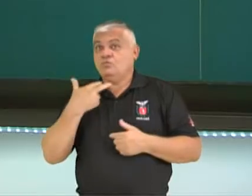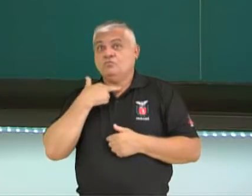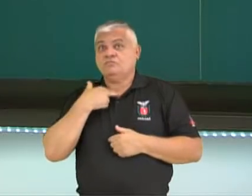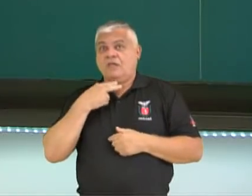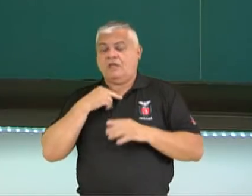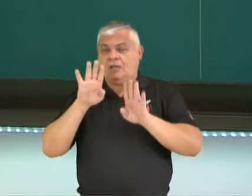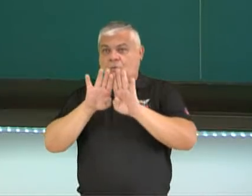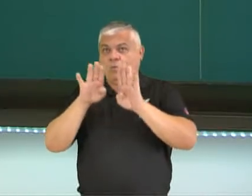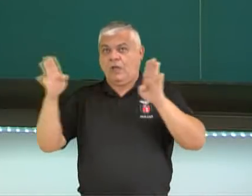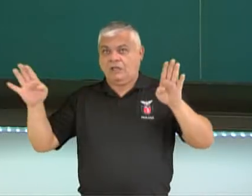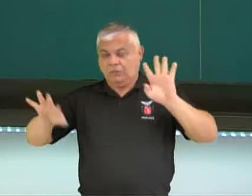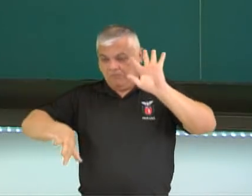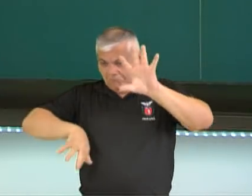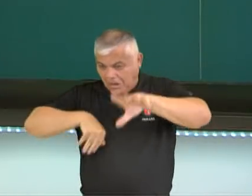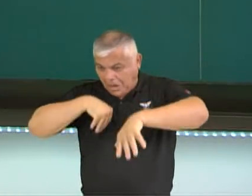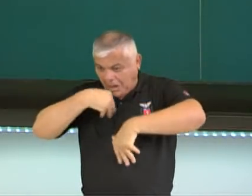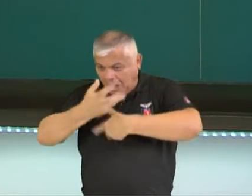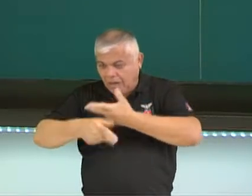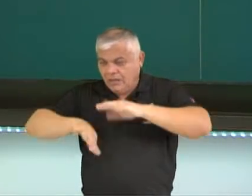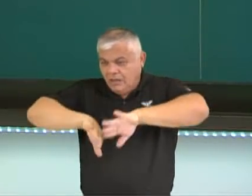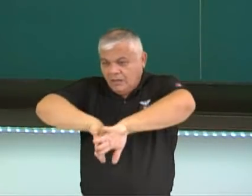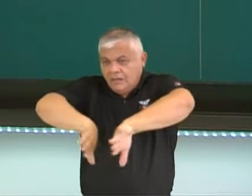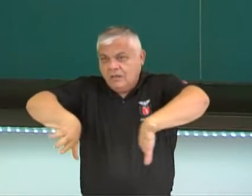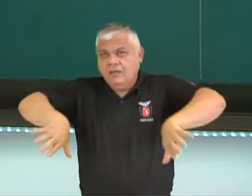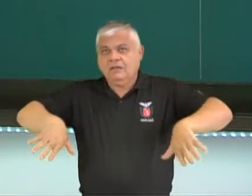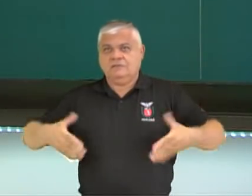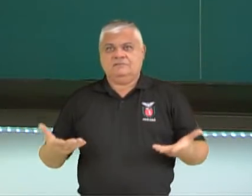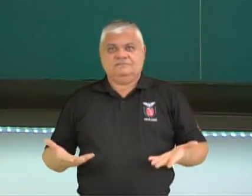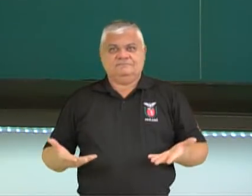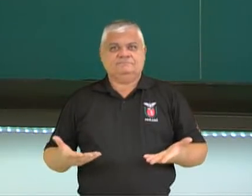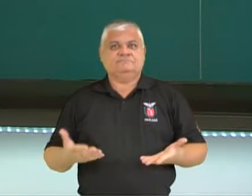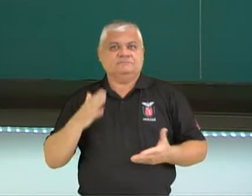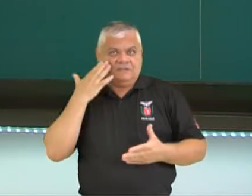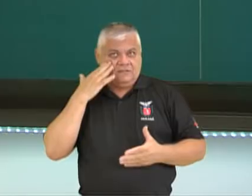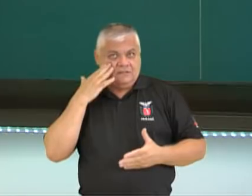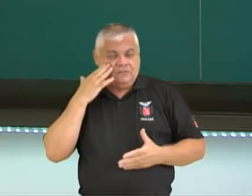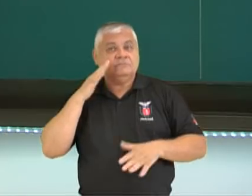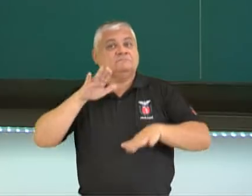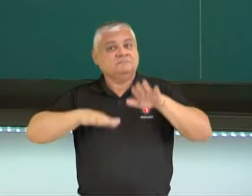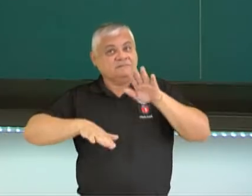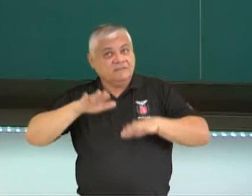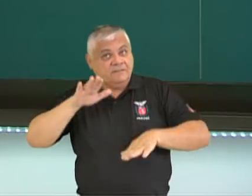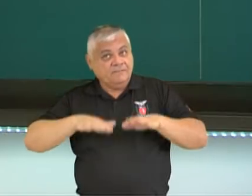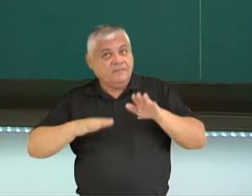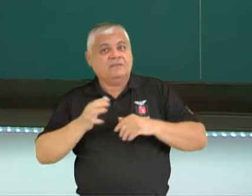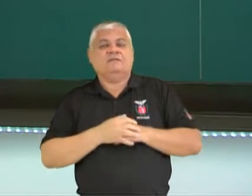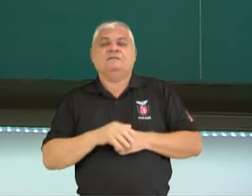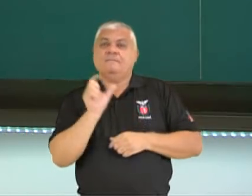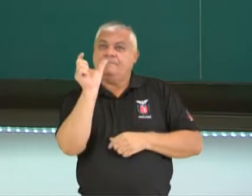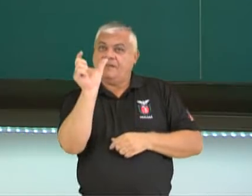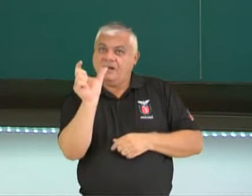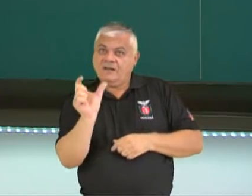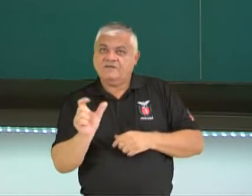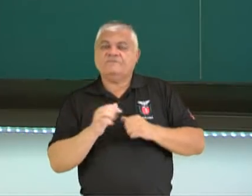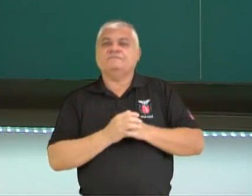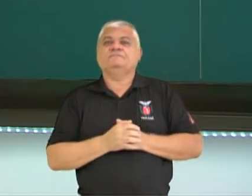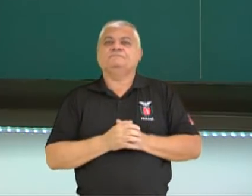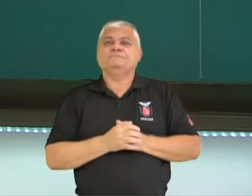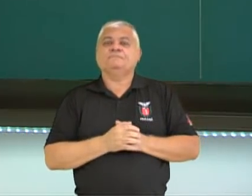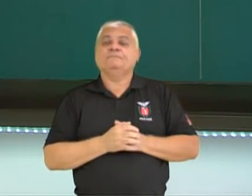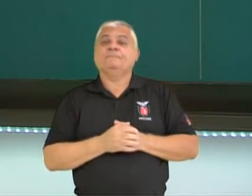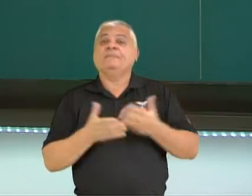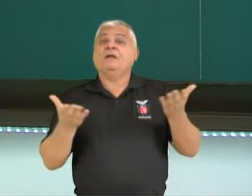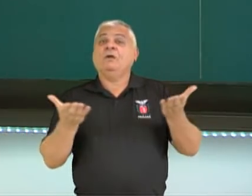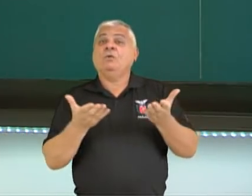Para poder entrar. Então, é nesse sentido. Nesse caso, foi de um jeito afetivo de falar assim. Pessoal,